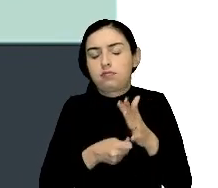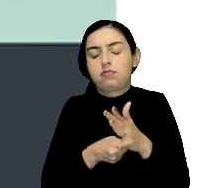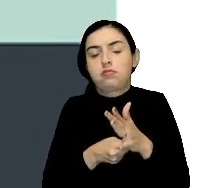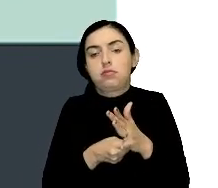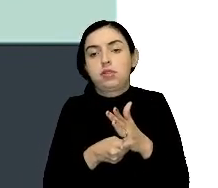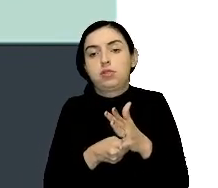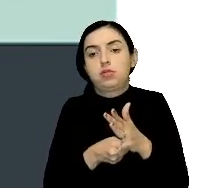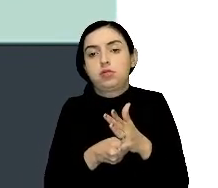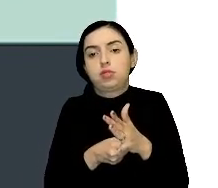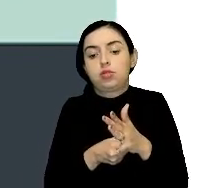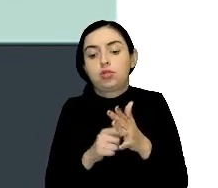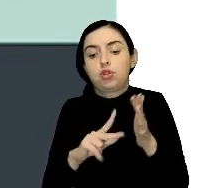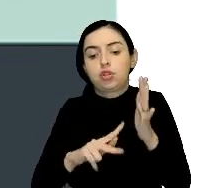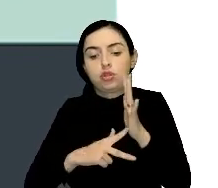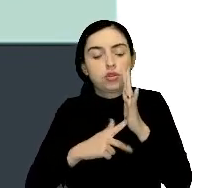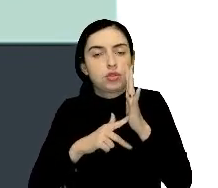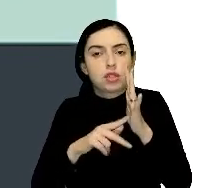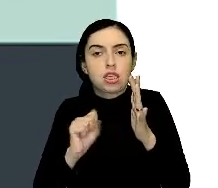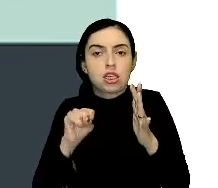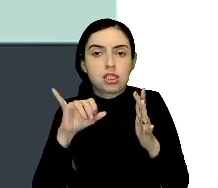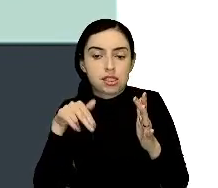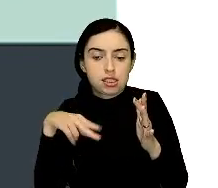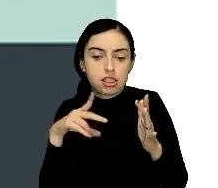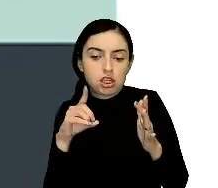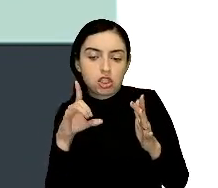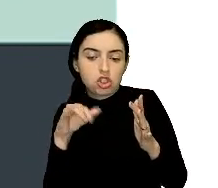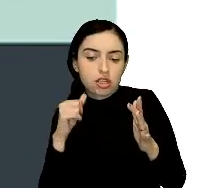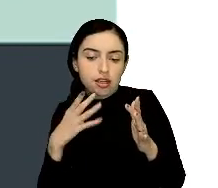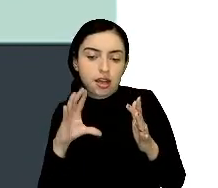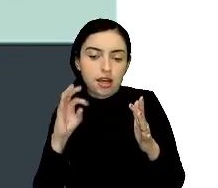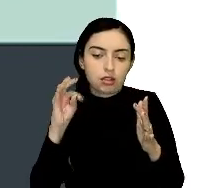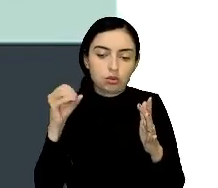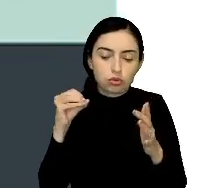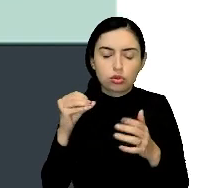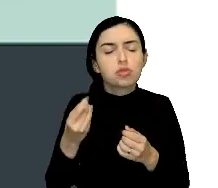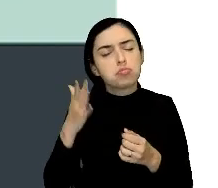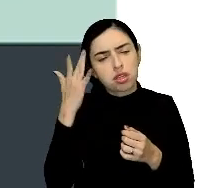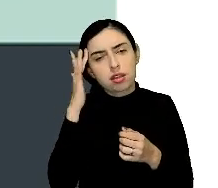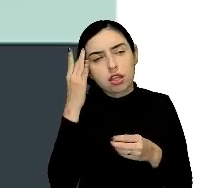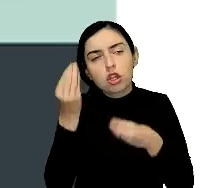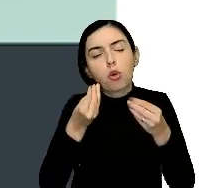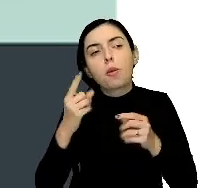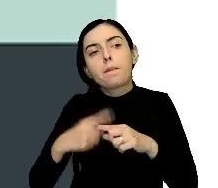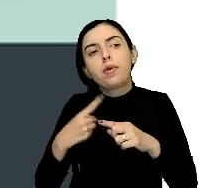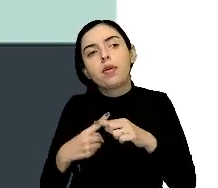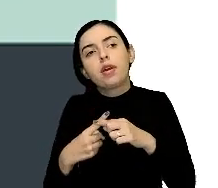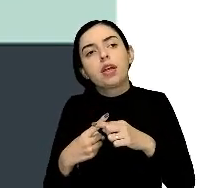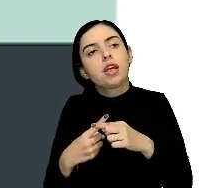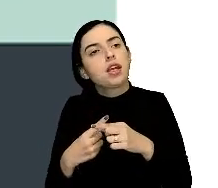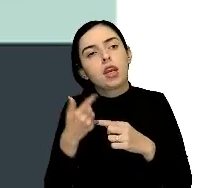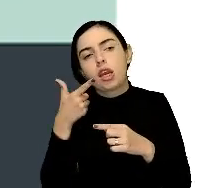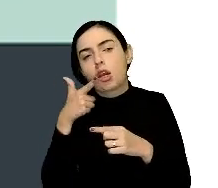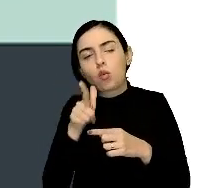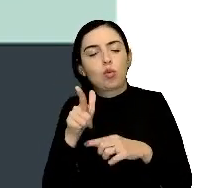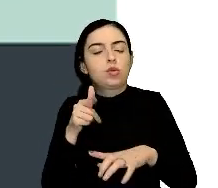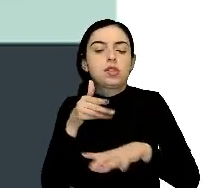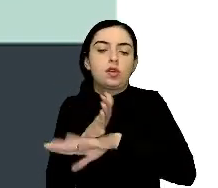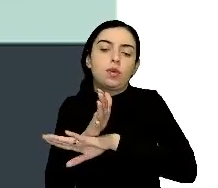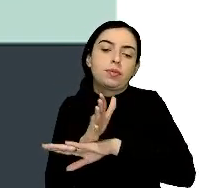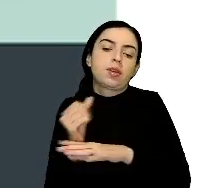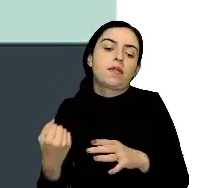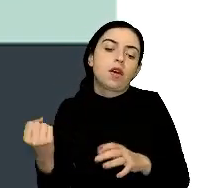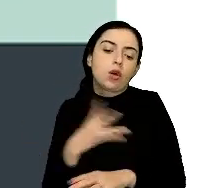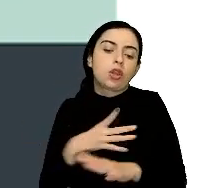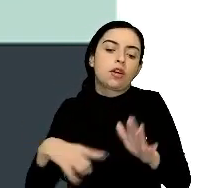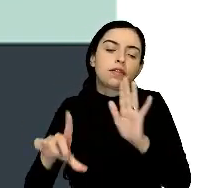resistência dos sindicatos. Então a gente consegue entender por que também, naquele momento histórico, a gente não conseguiu aprovar uma nova lei de imigração,